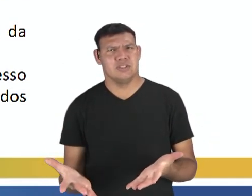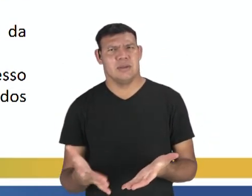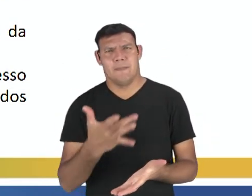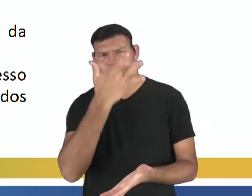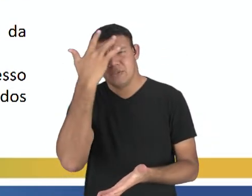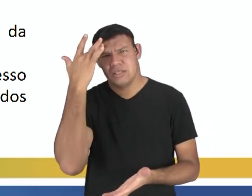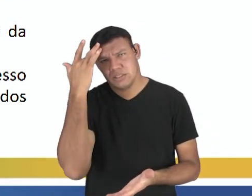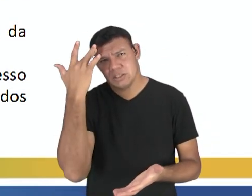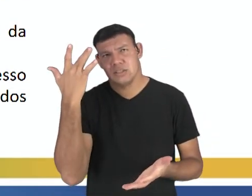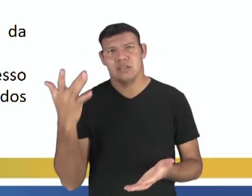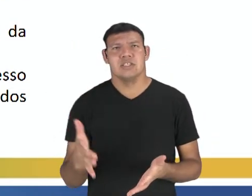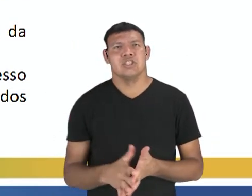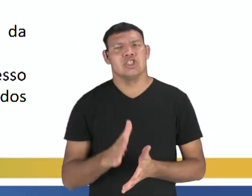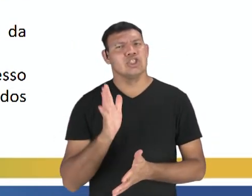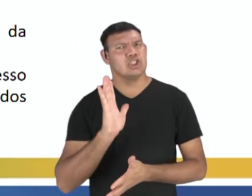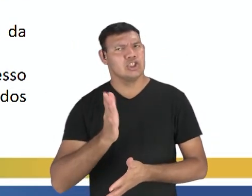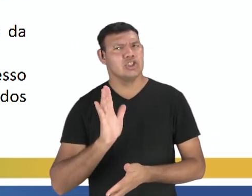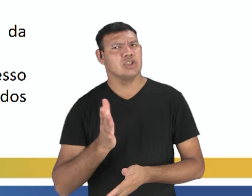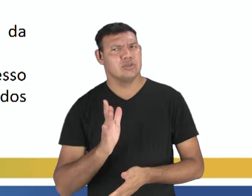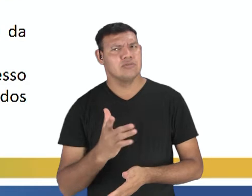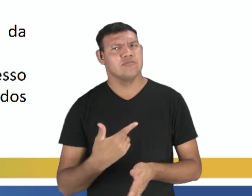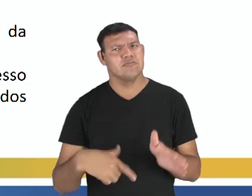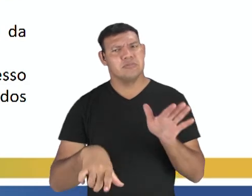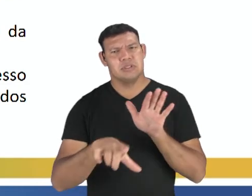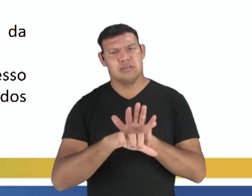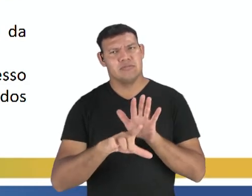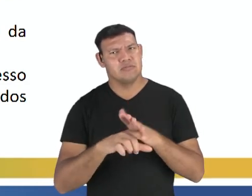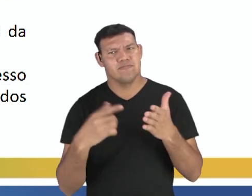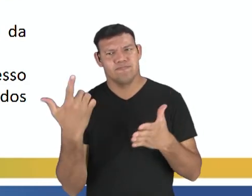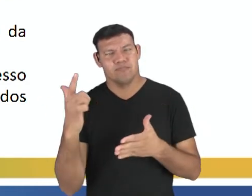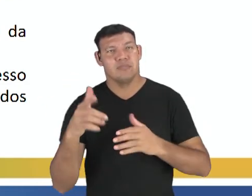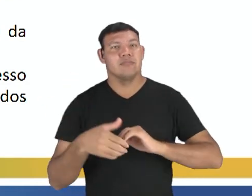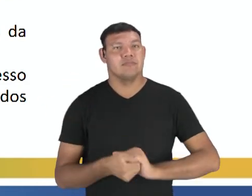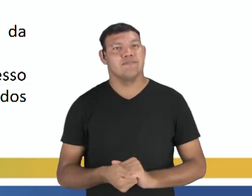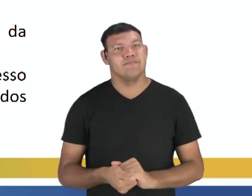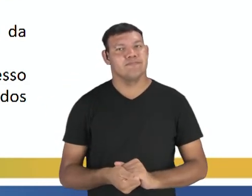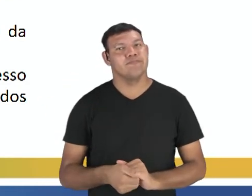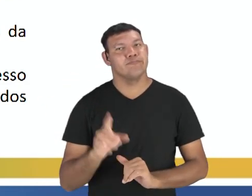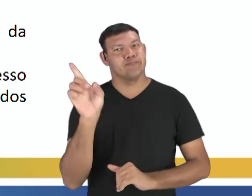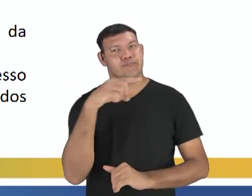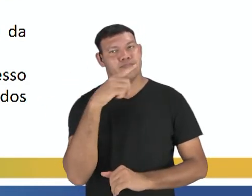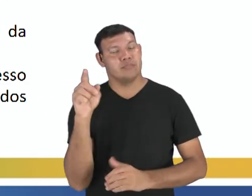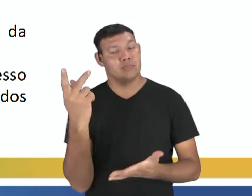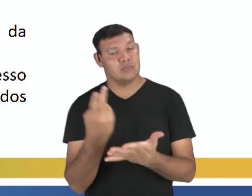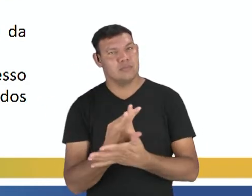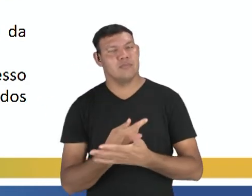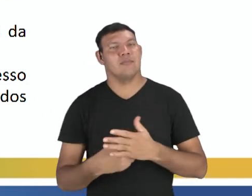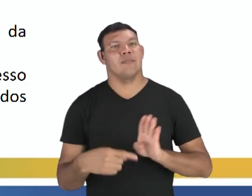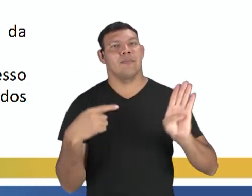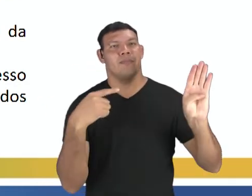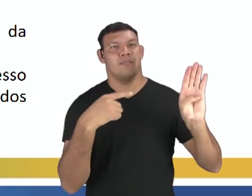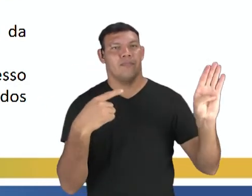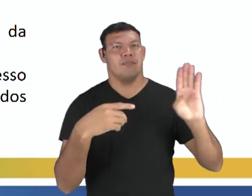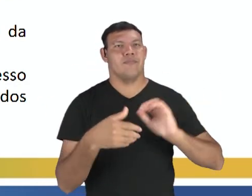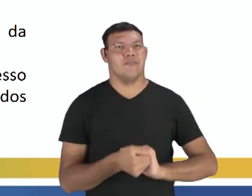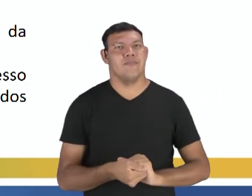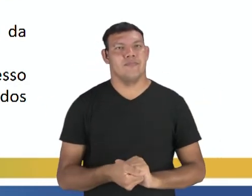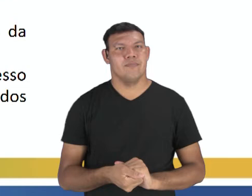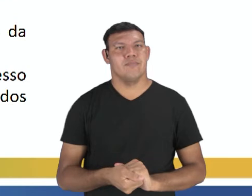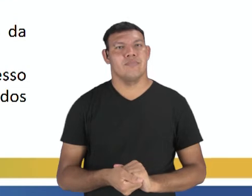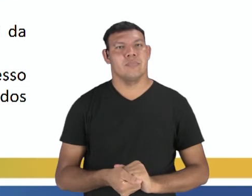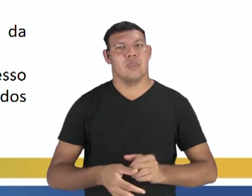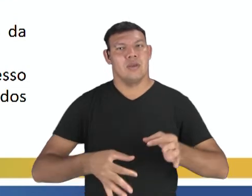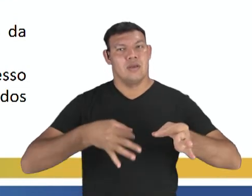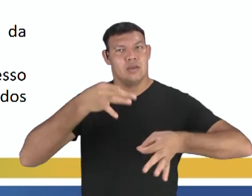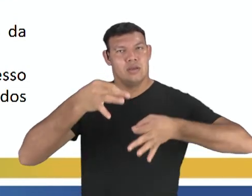alguém já delegou algo. Então, descartamos aí a letra A. Letra B.